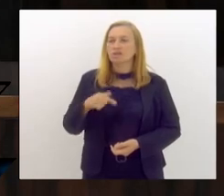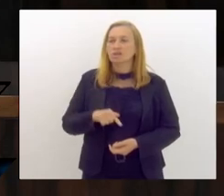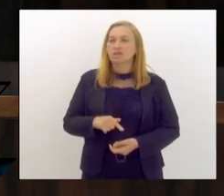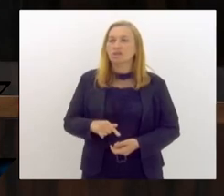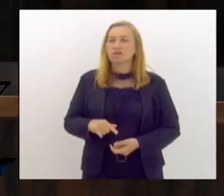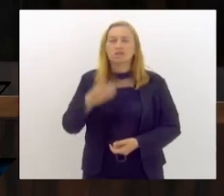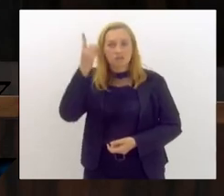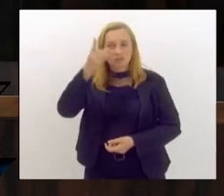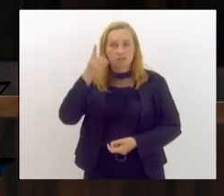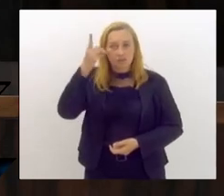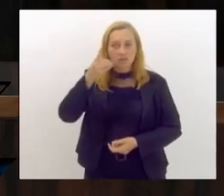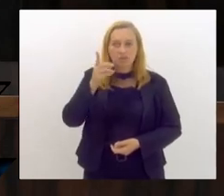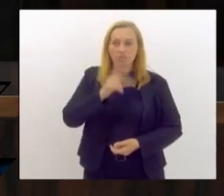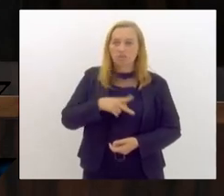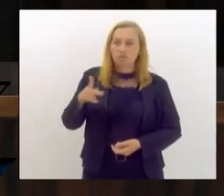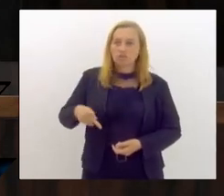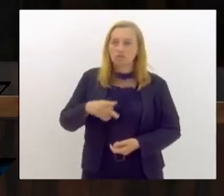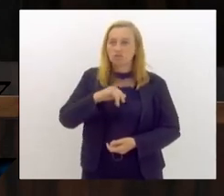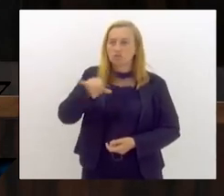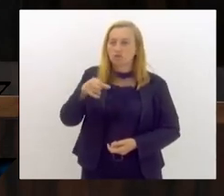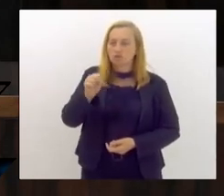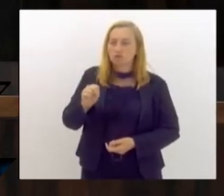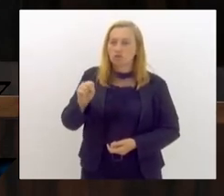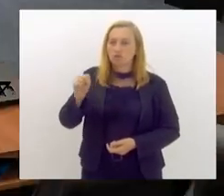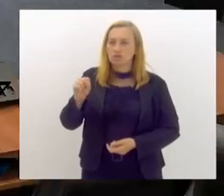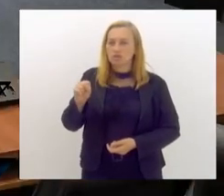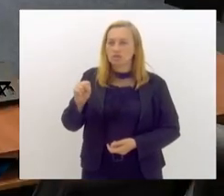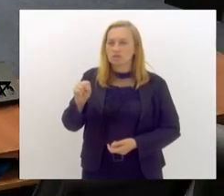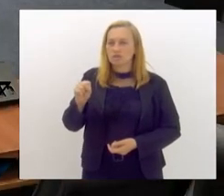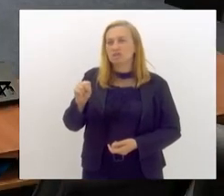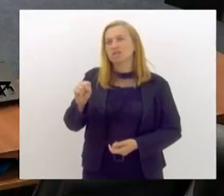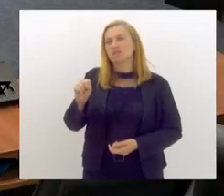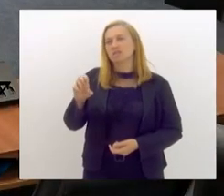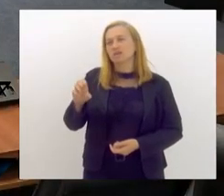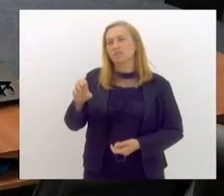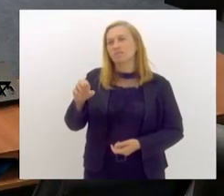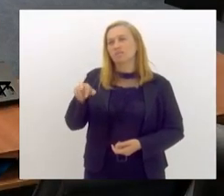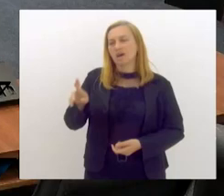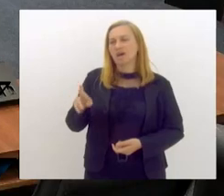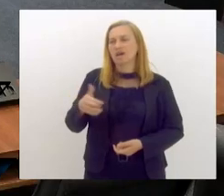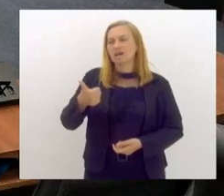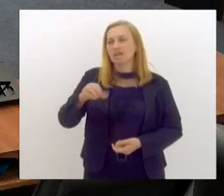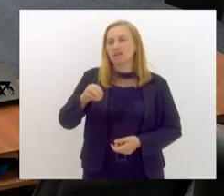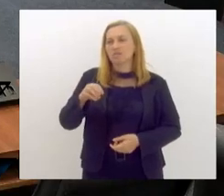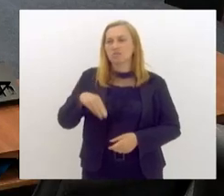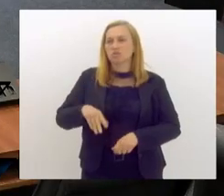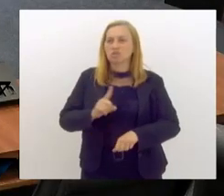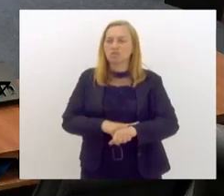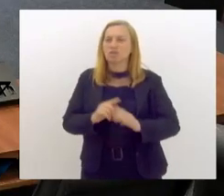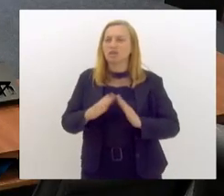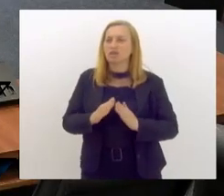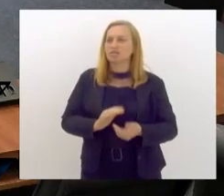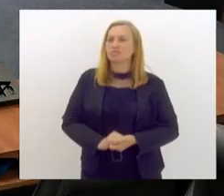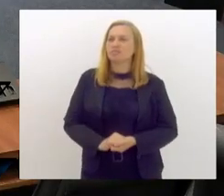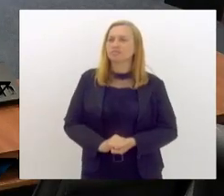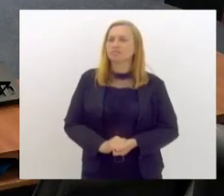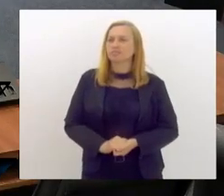deputado professor Josemar. Vossa Excelência dispõe de 10 minutos regimentais.